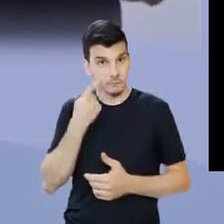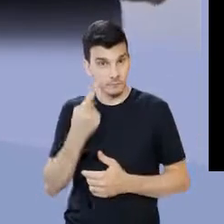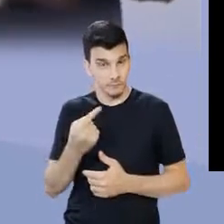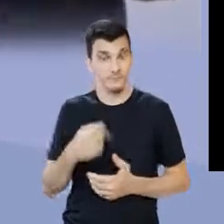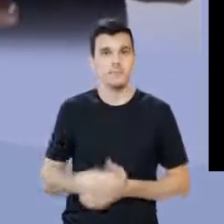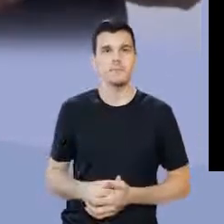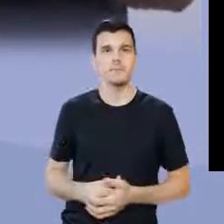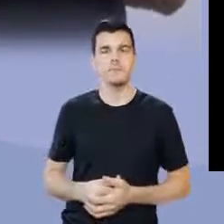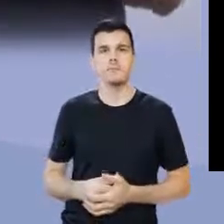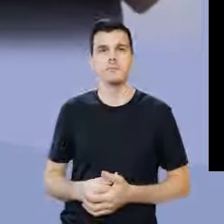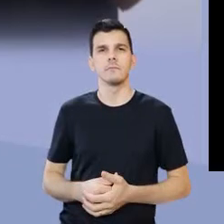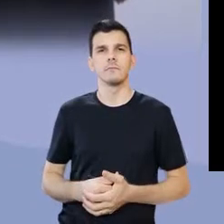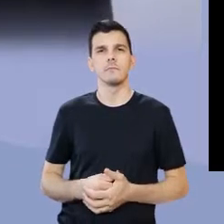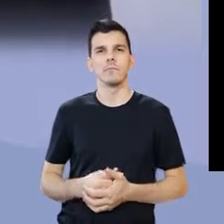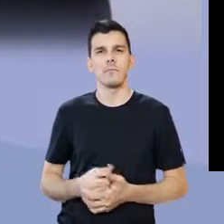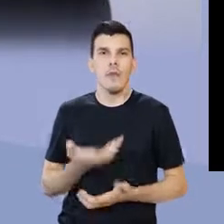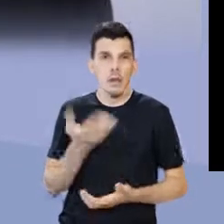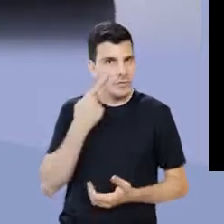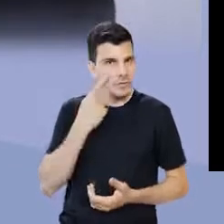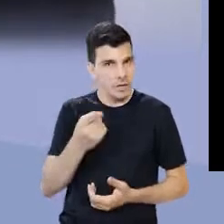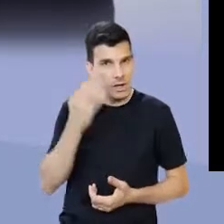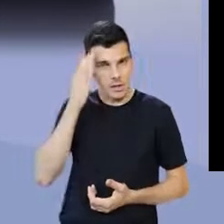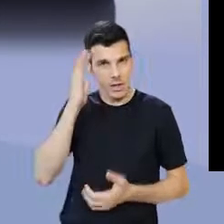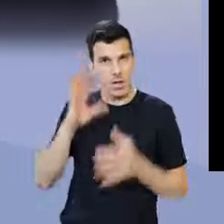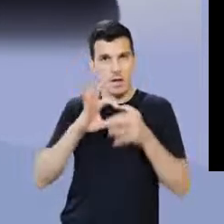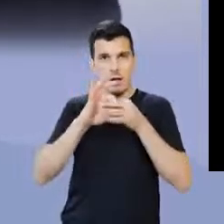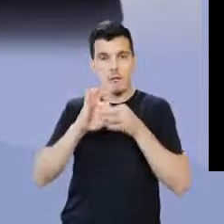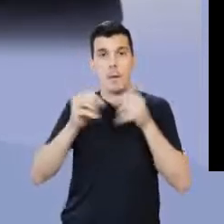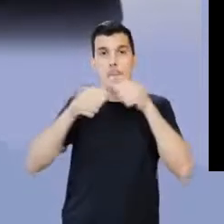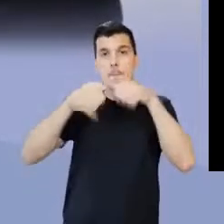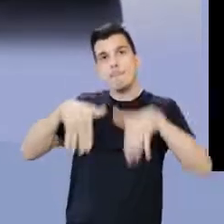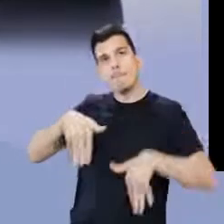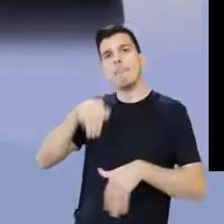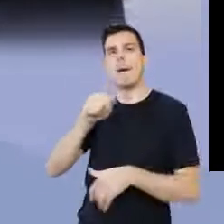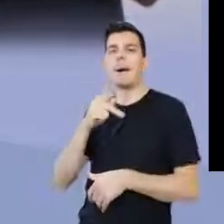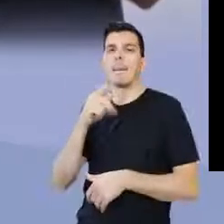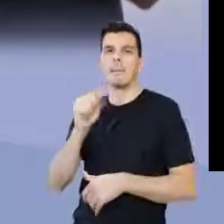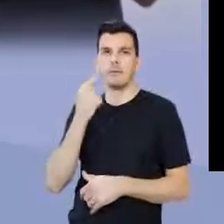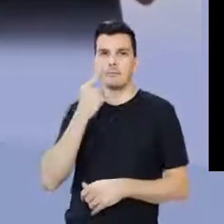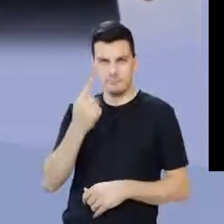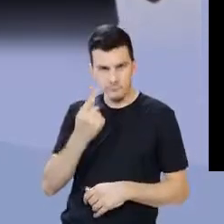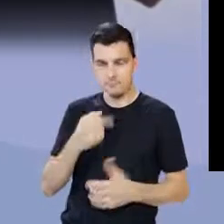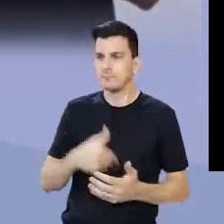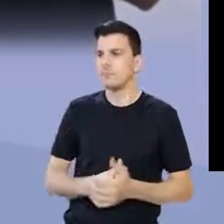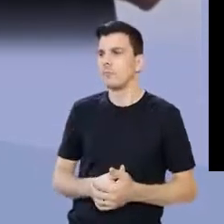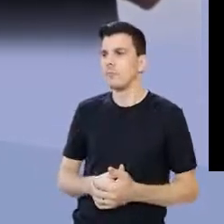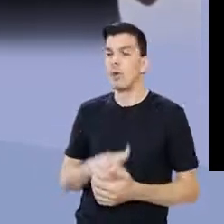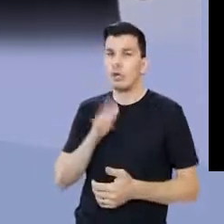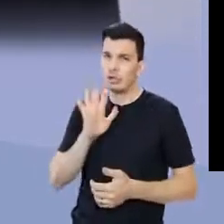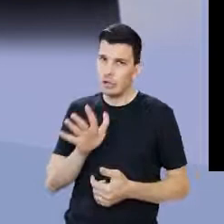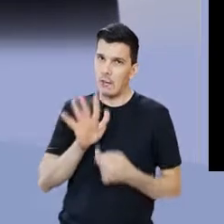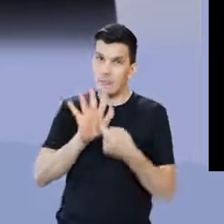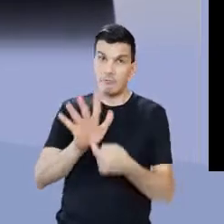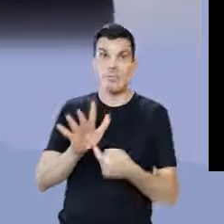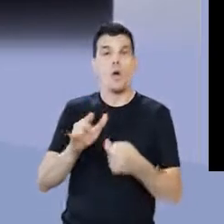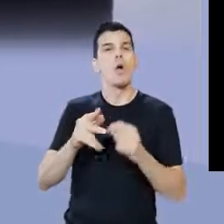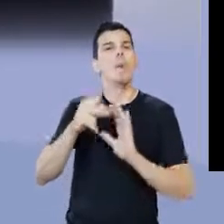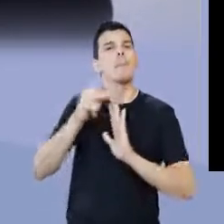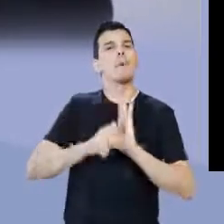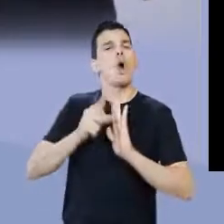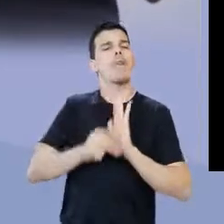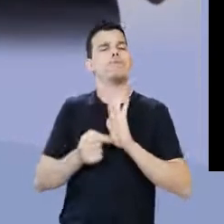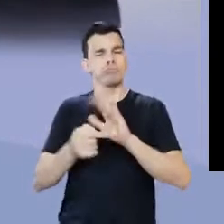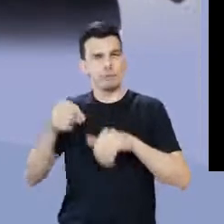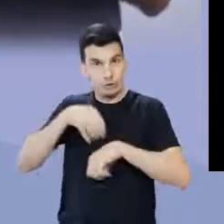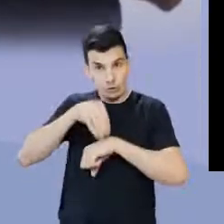atenção, pessoal. Primeiro eu quero que você entenda esse mapa aí, que está aí para você coloridinho. Isso já te dá uma questão de prova de